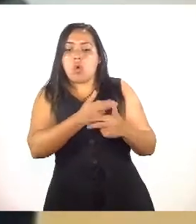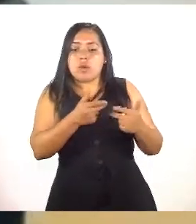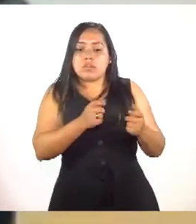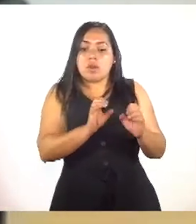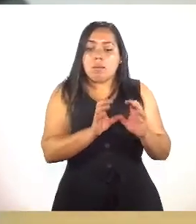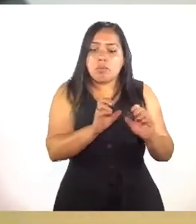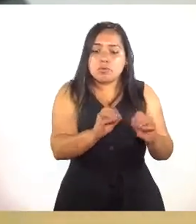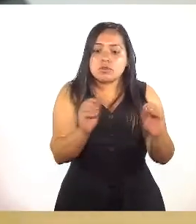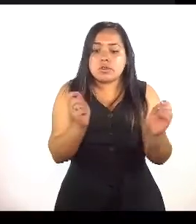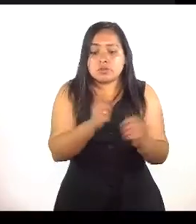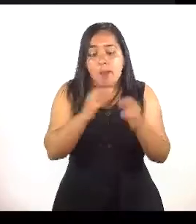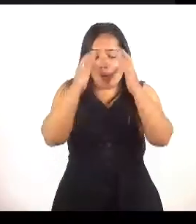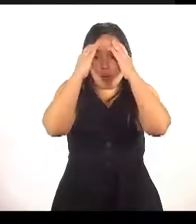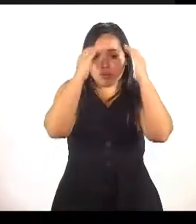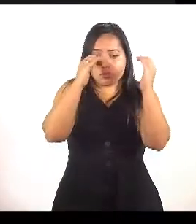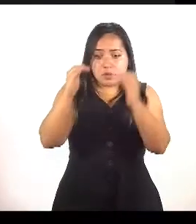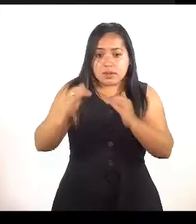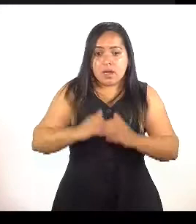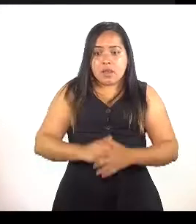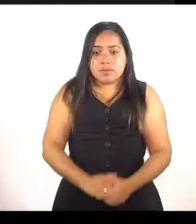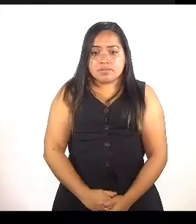lá.